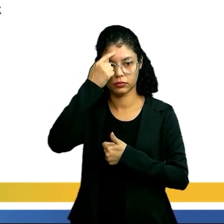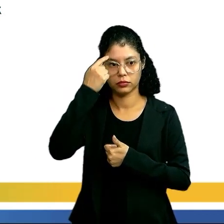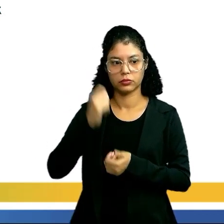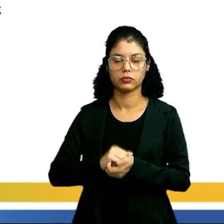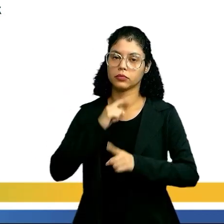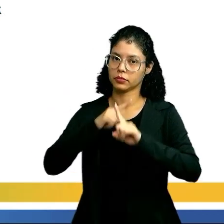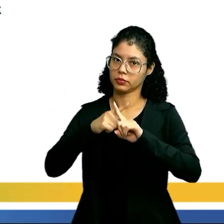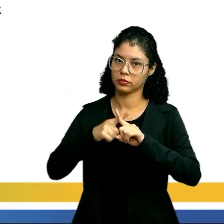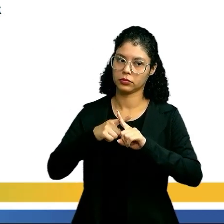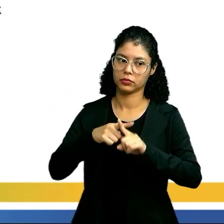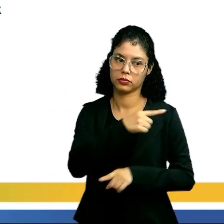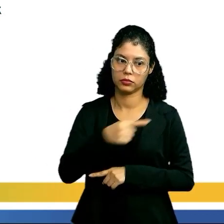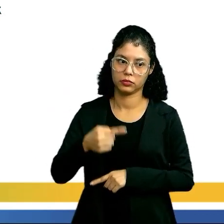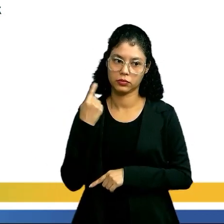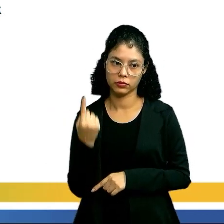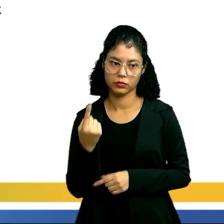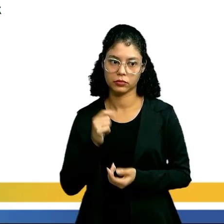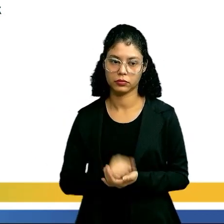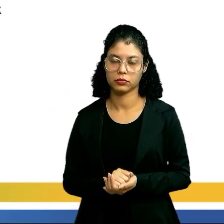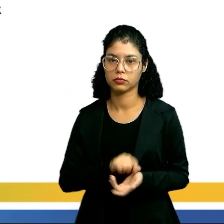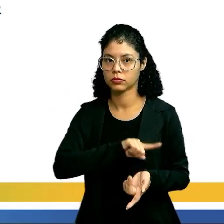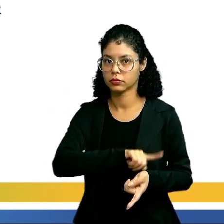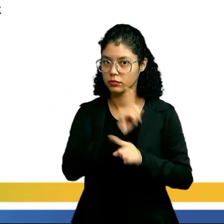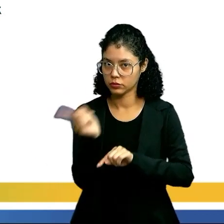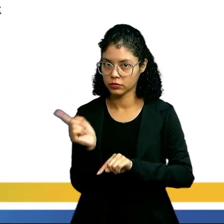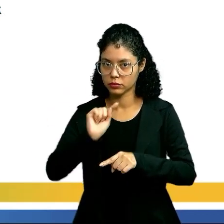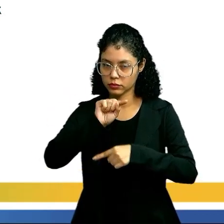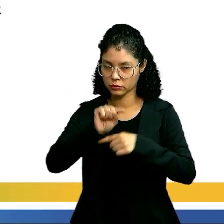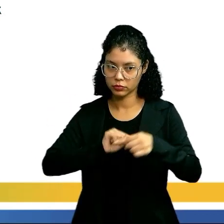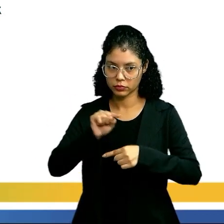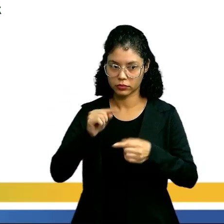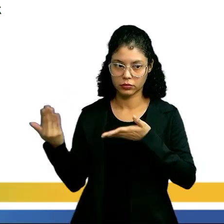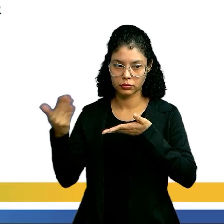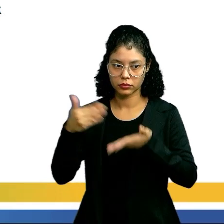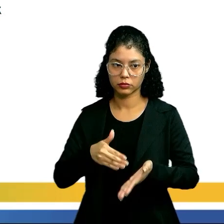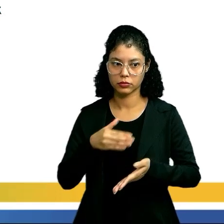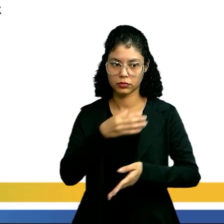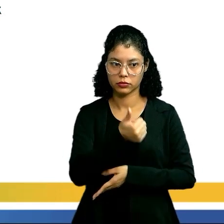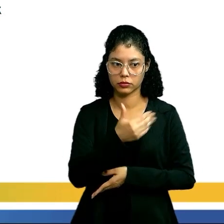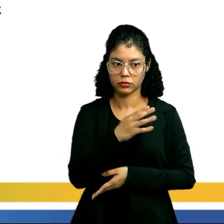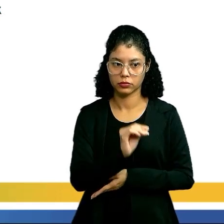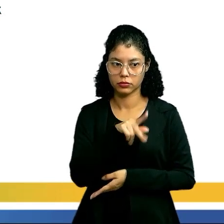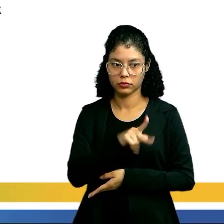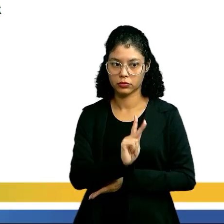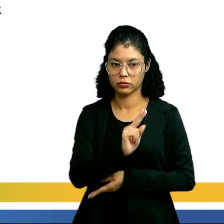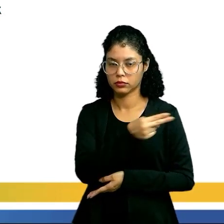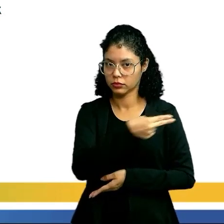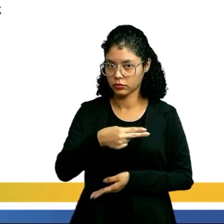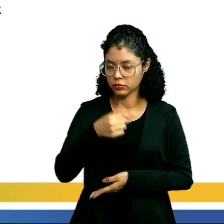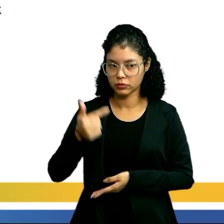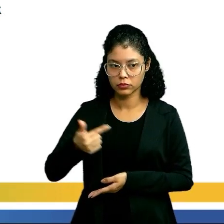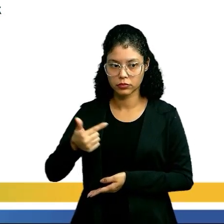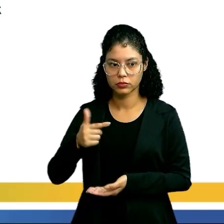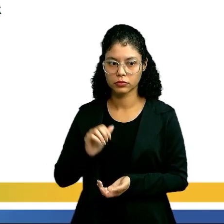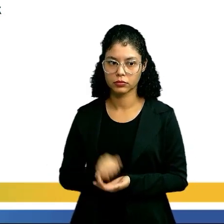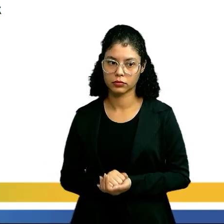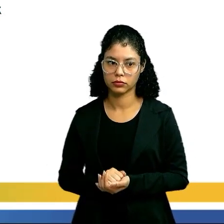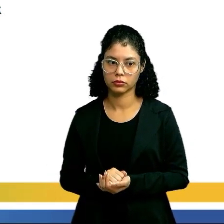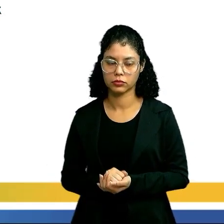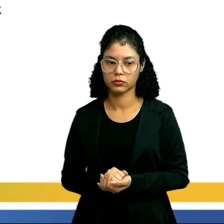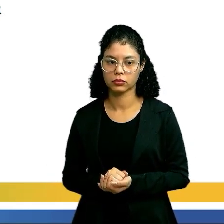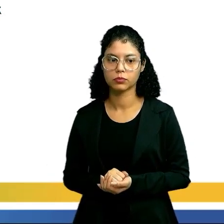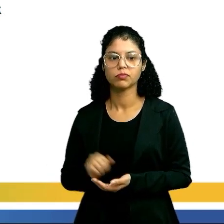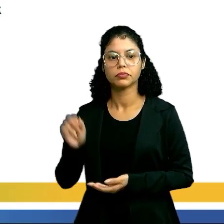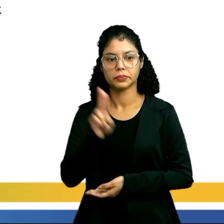substituição, multiplica por menos 1, passa dividindo, e eu vou chegar nessa definição aqui, ó. 10 elevado a k